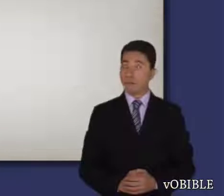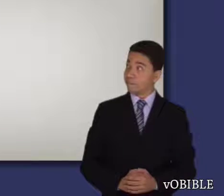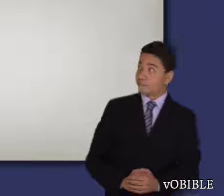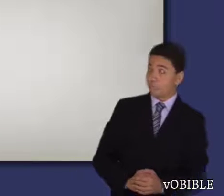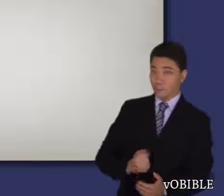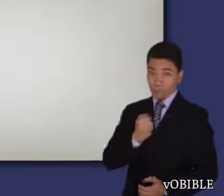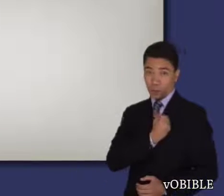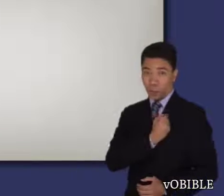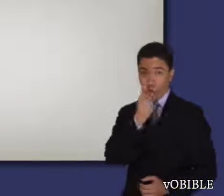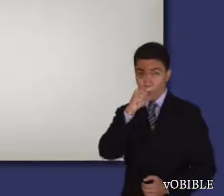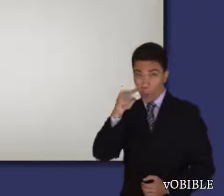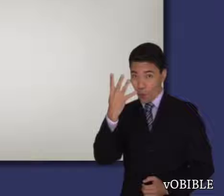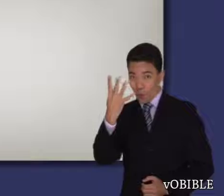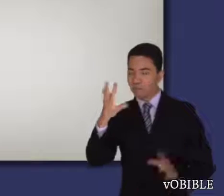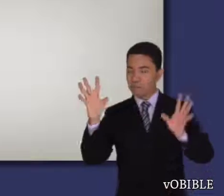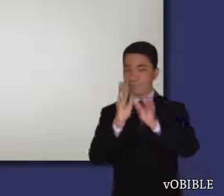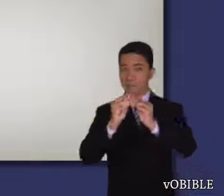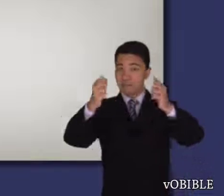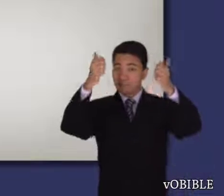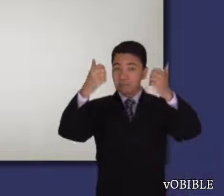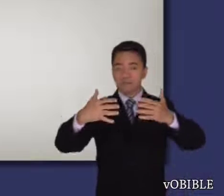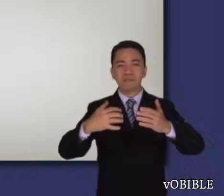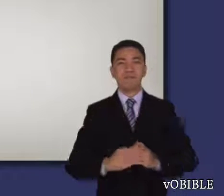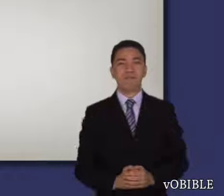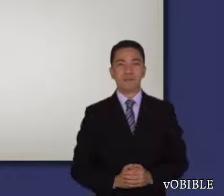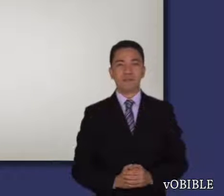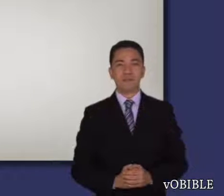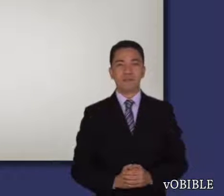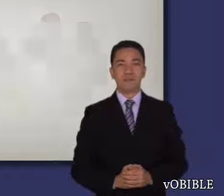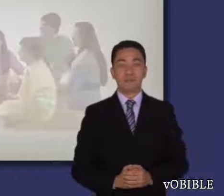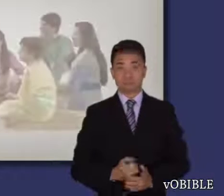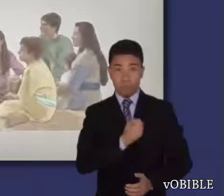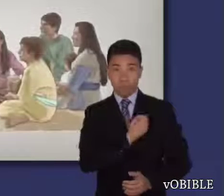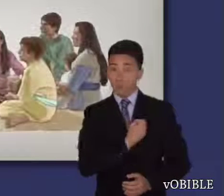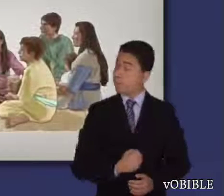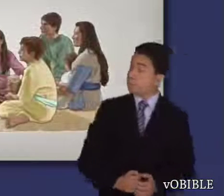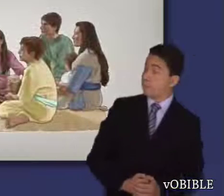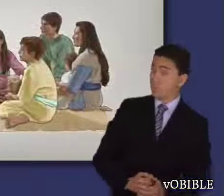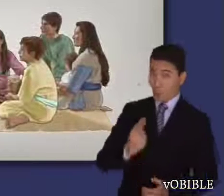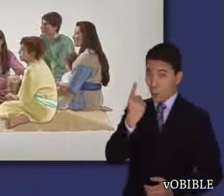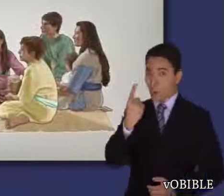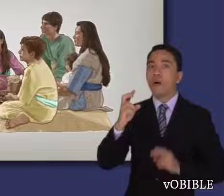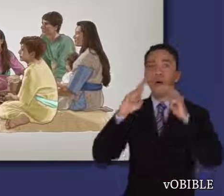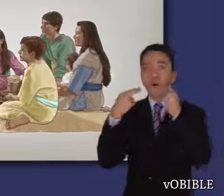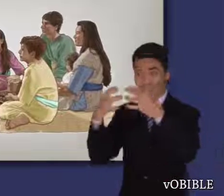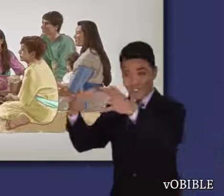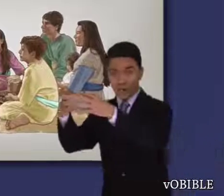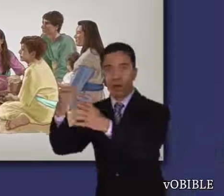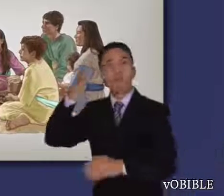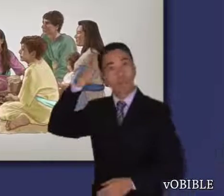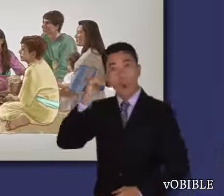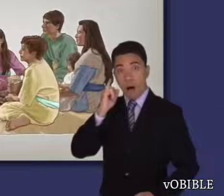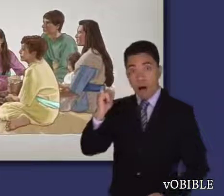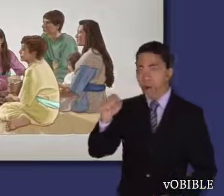A carta aos Colossenses tem 4 capítulos. No capítulo 1, Paulo diz que espera que os colossenses continuem